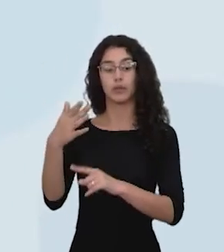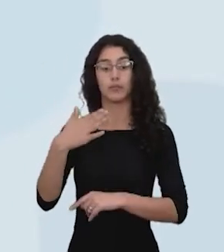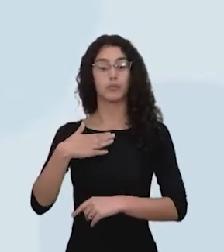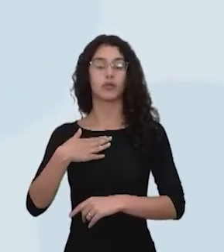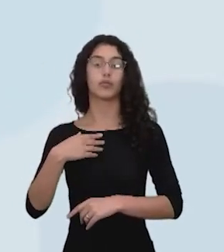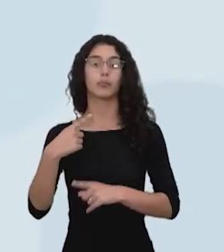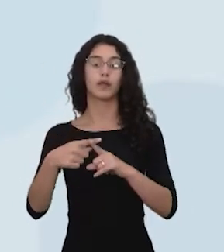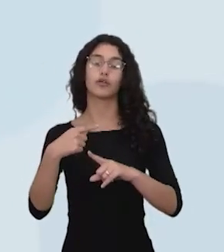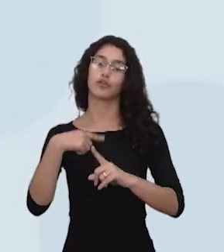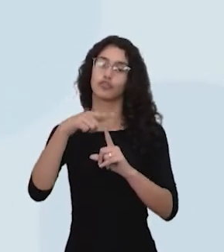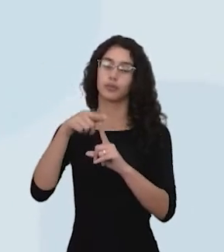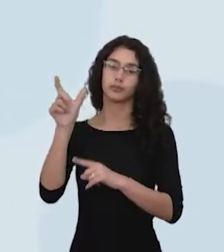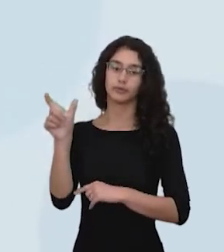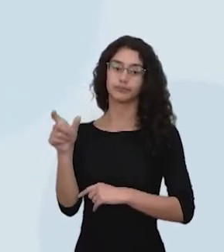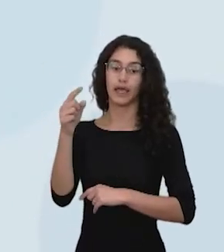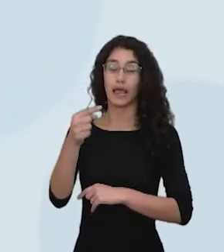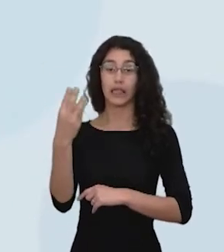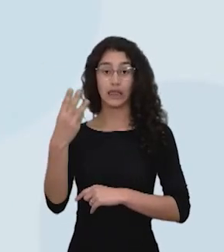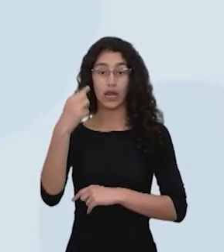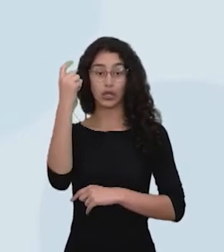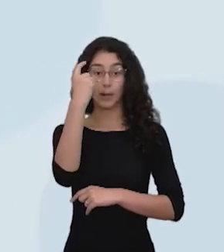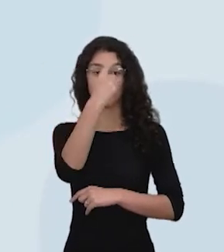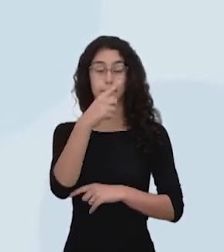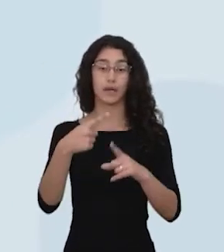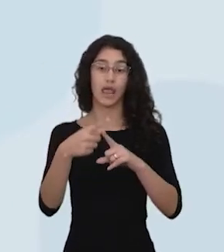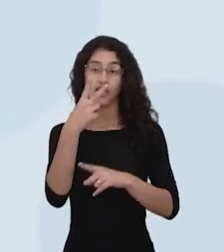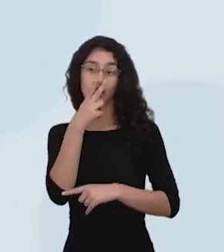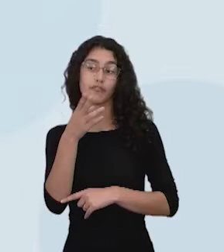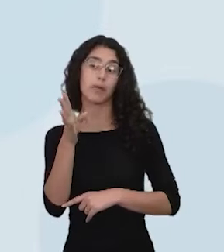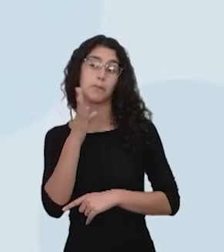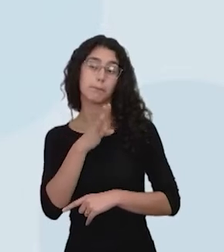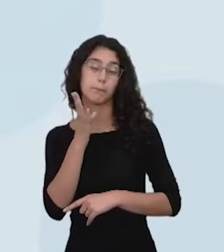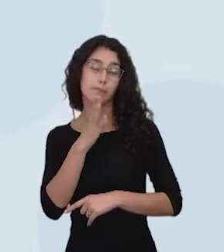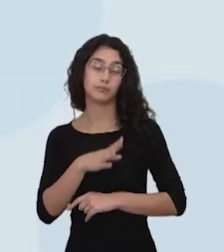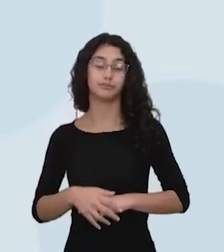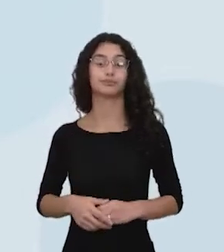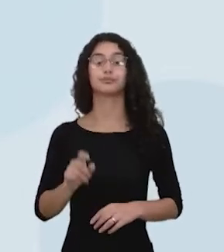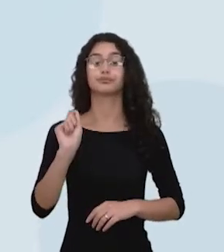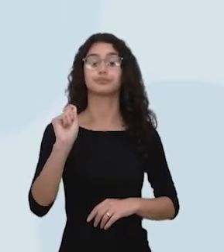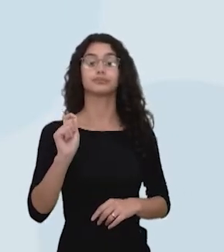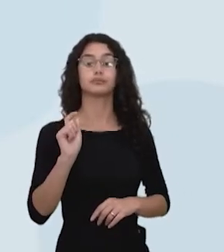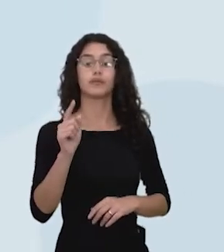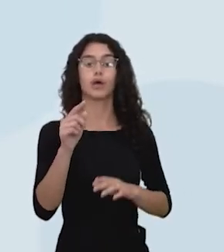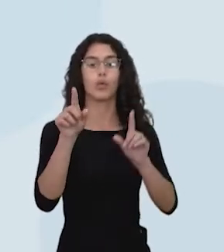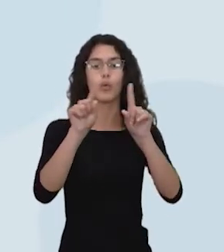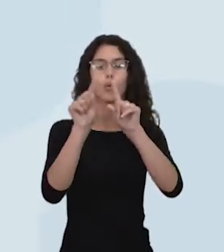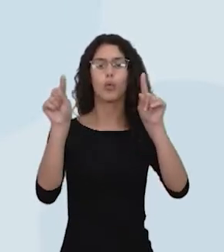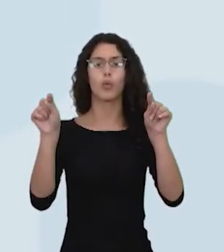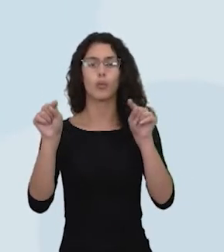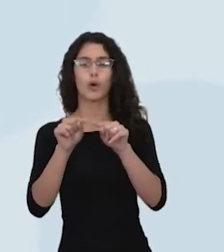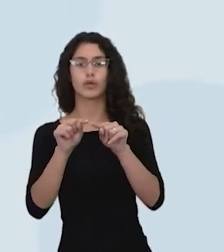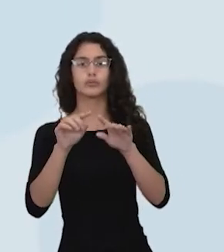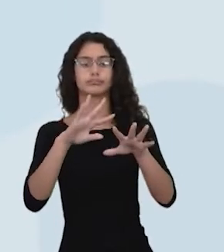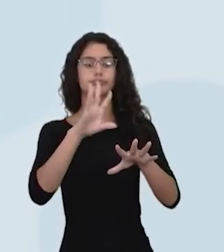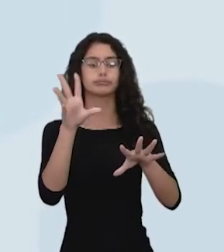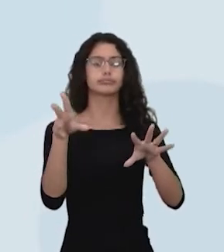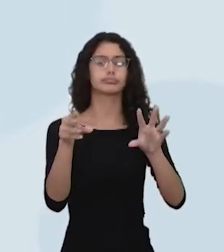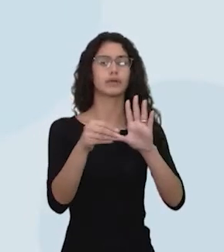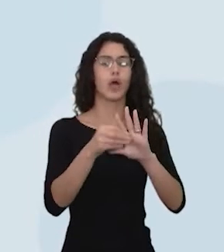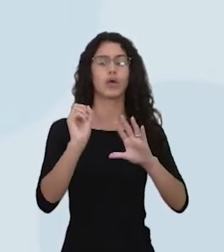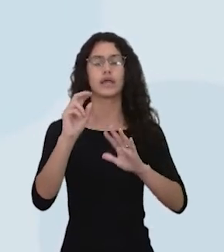mesma, porque eu sou esse tipo de pessoa. Aí eu botei 3 olhos que eu achei que ia ficar tops. Que é o quê? Esse é o quadro integrador. O que que